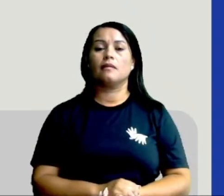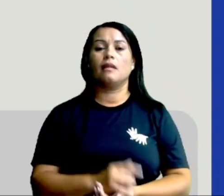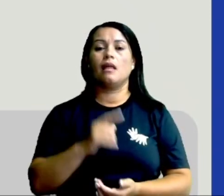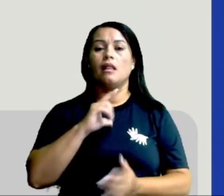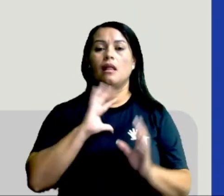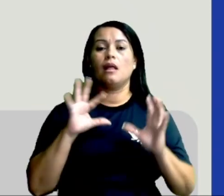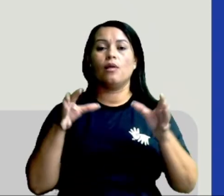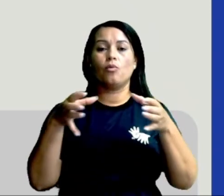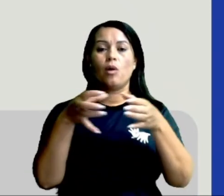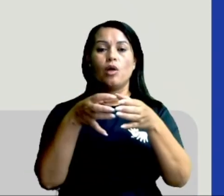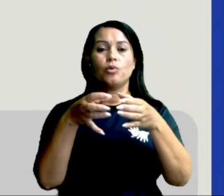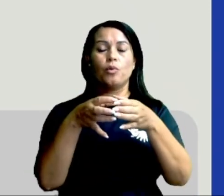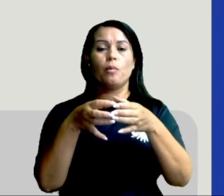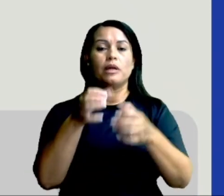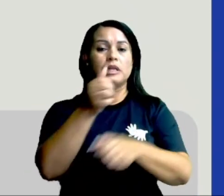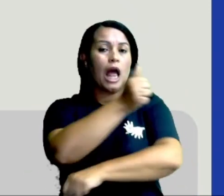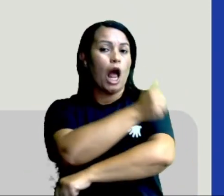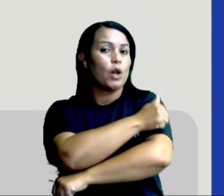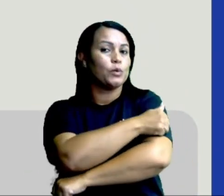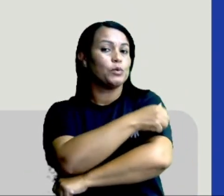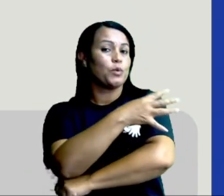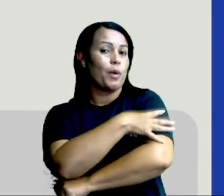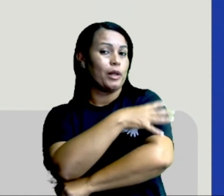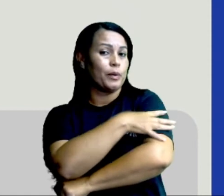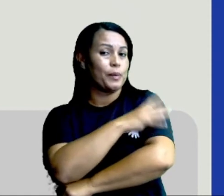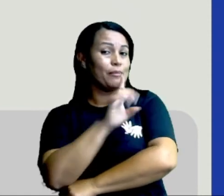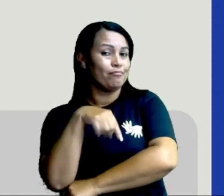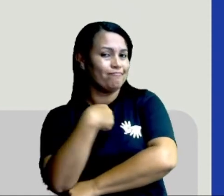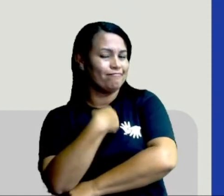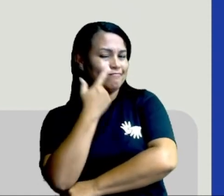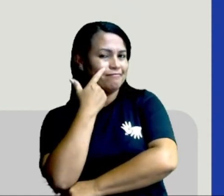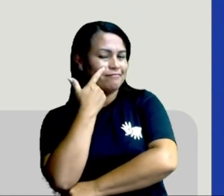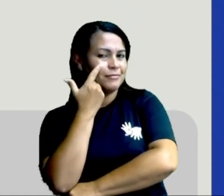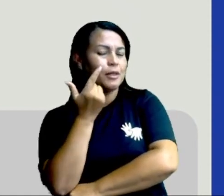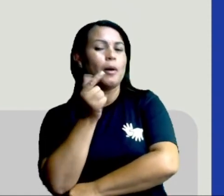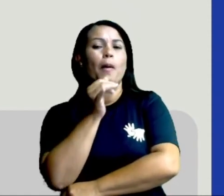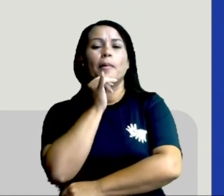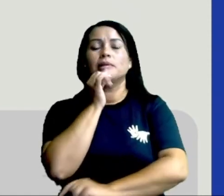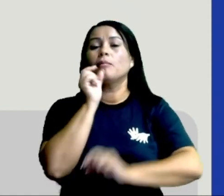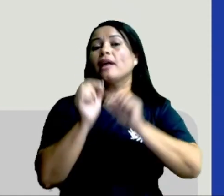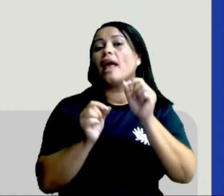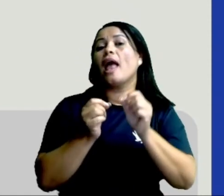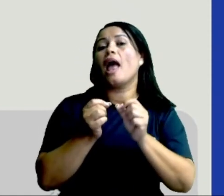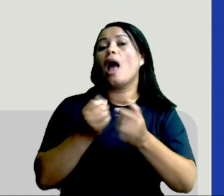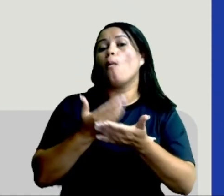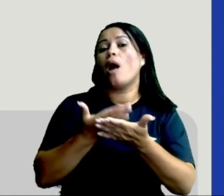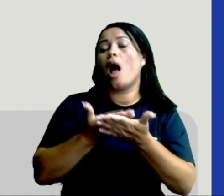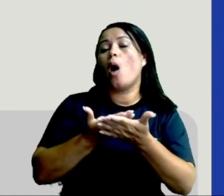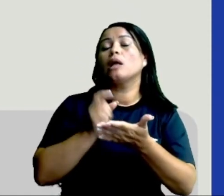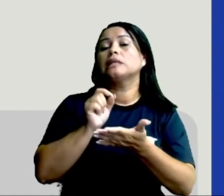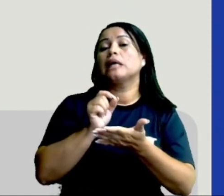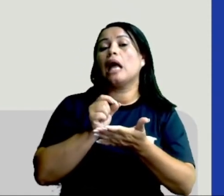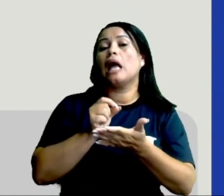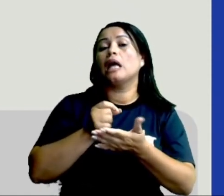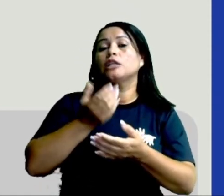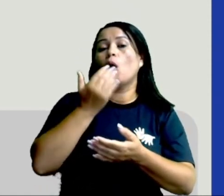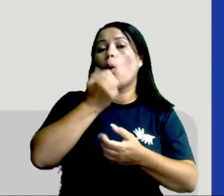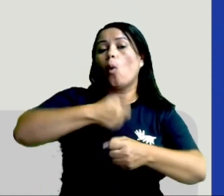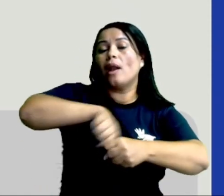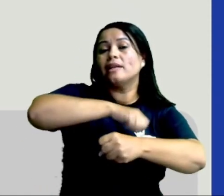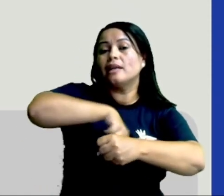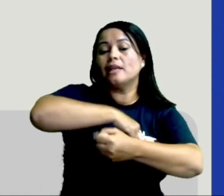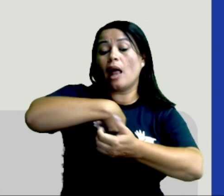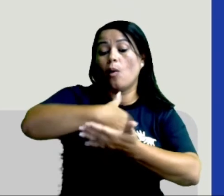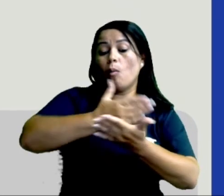A turma do 4º ano, olha aí nós, participou de uma aula de culinária em que fizeram alguns bolos. Depois